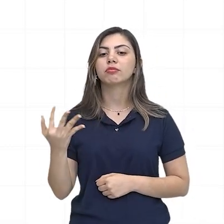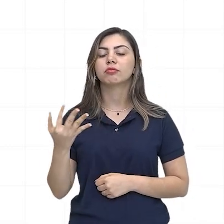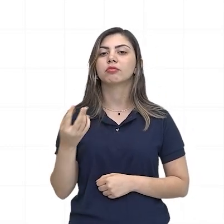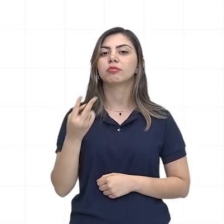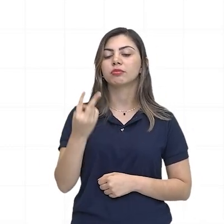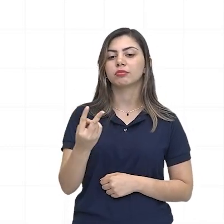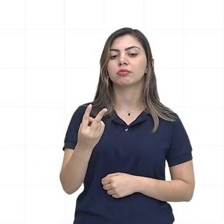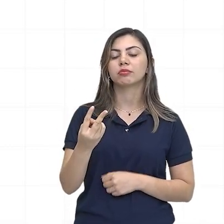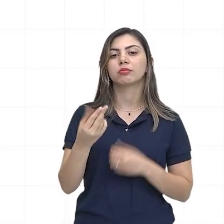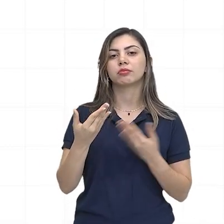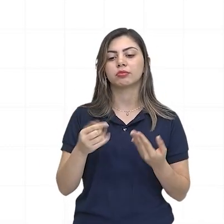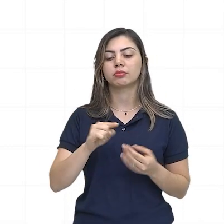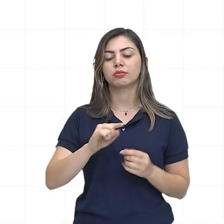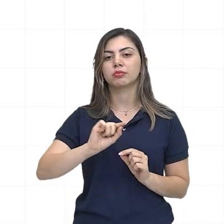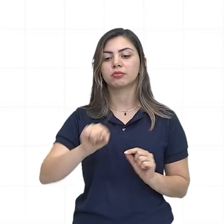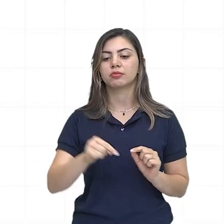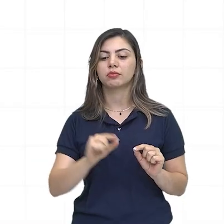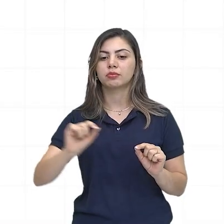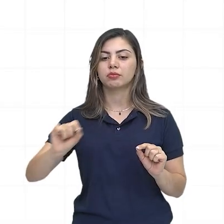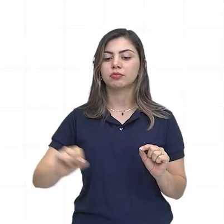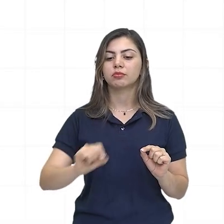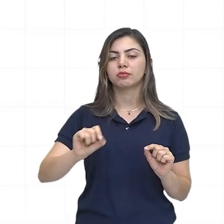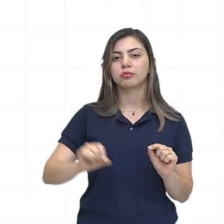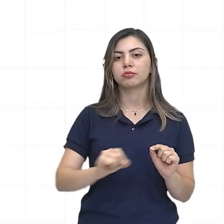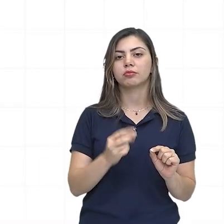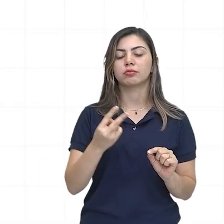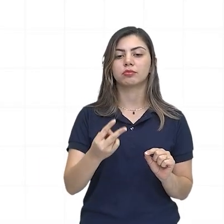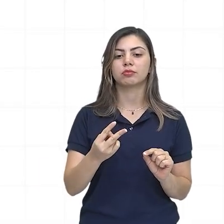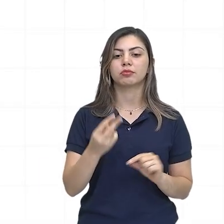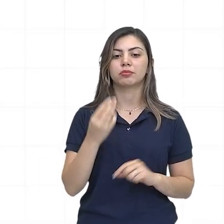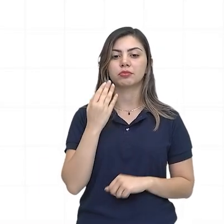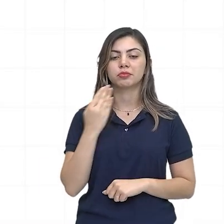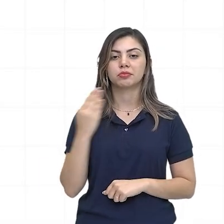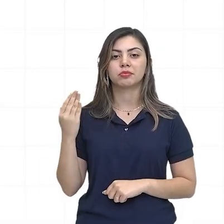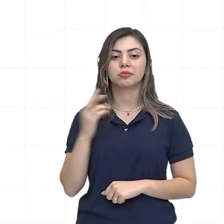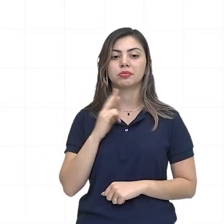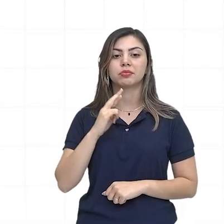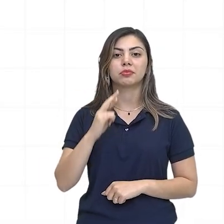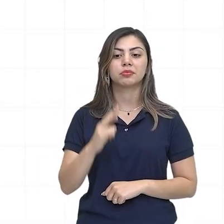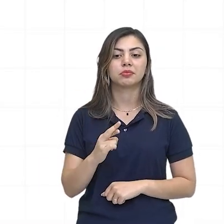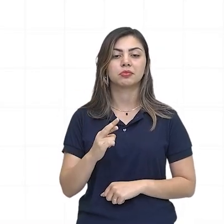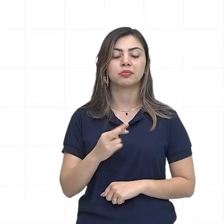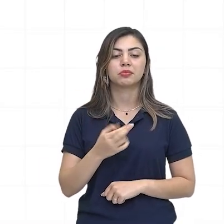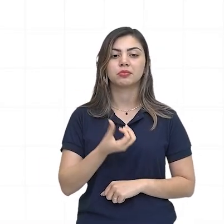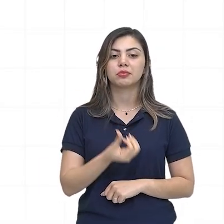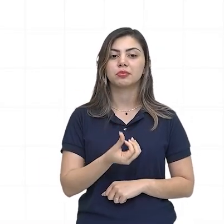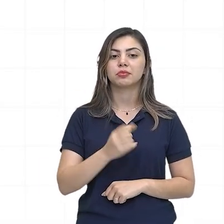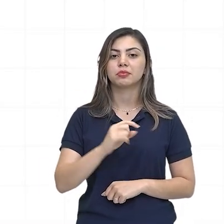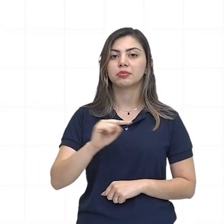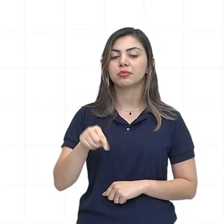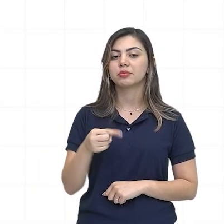2. Então, 2,5 vezes 2,5 é igual a